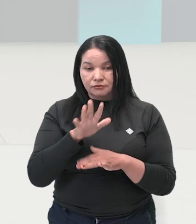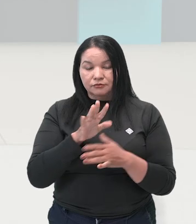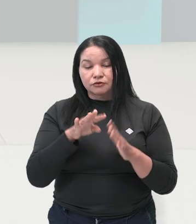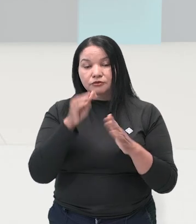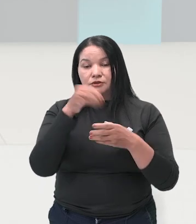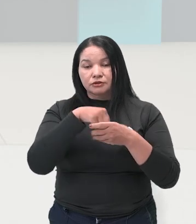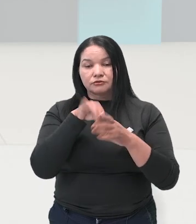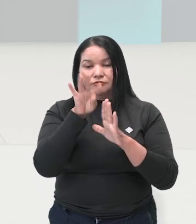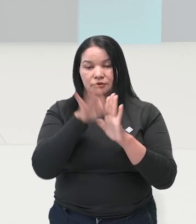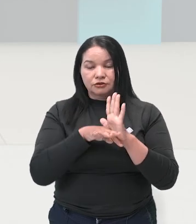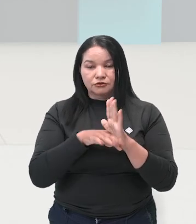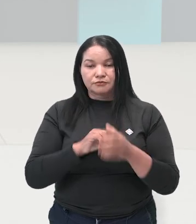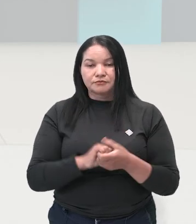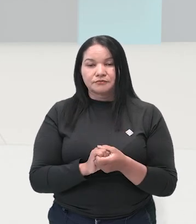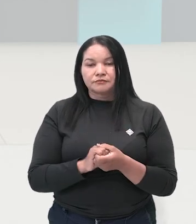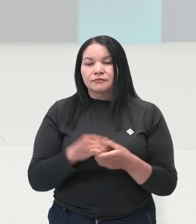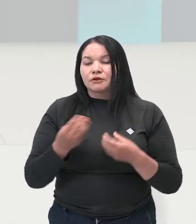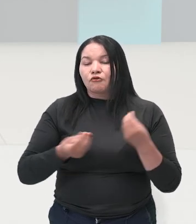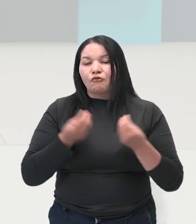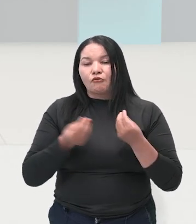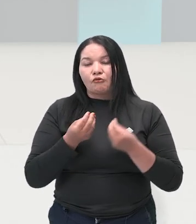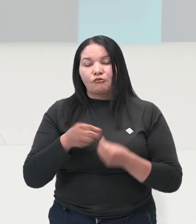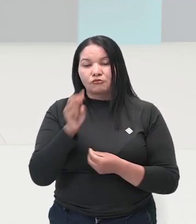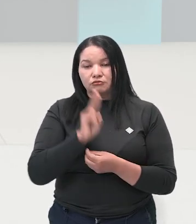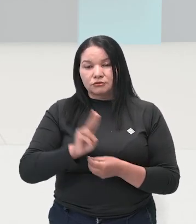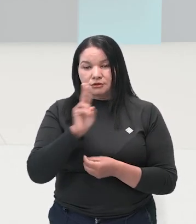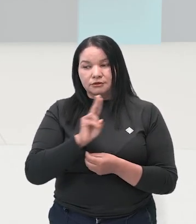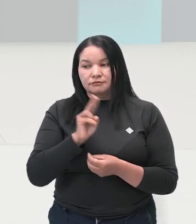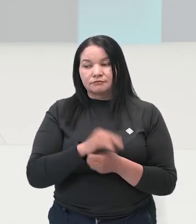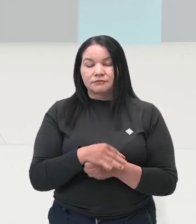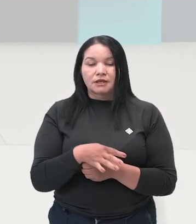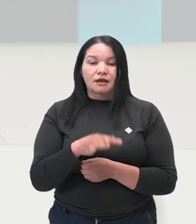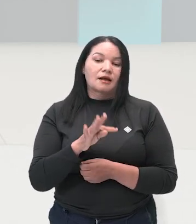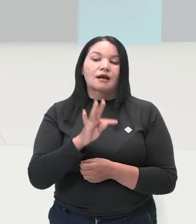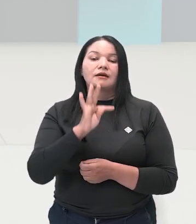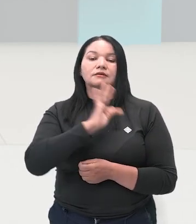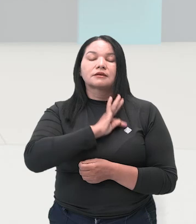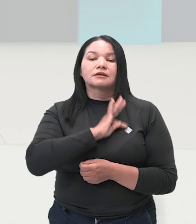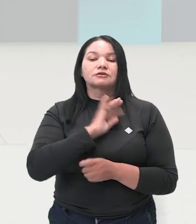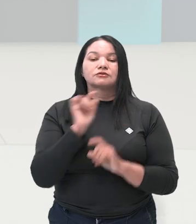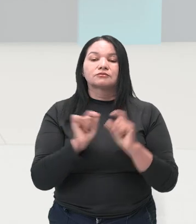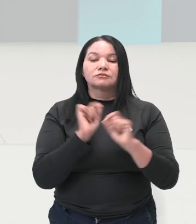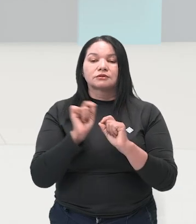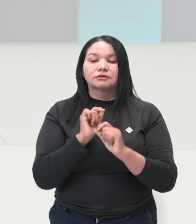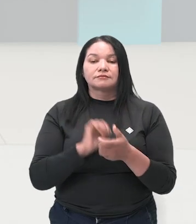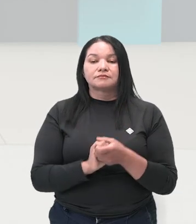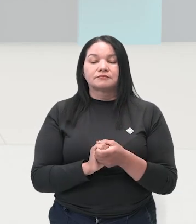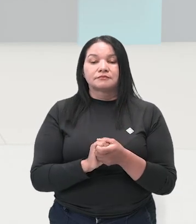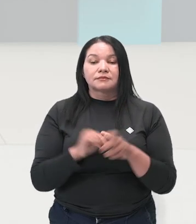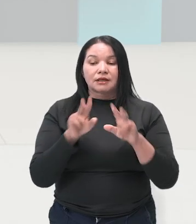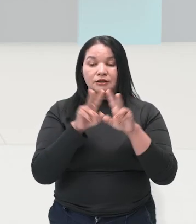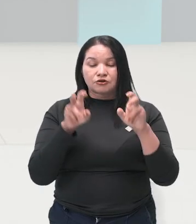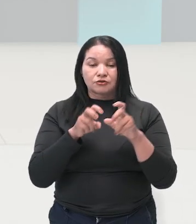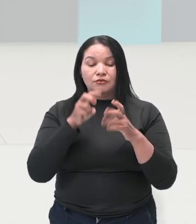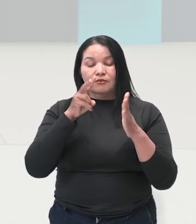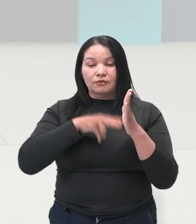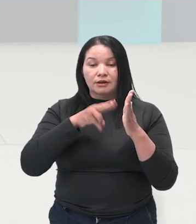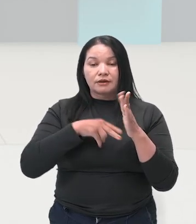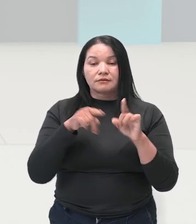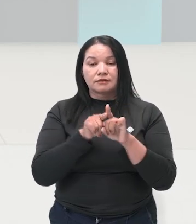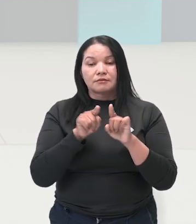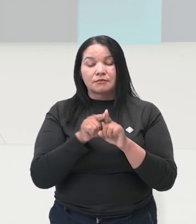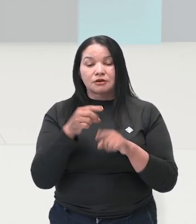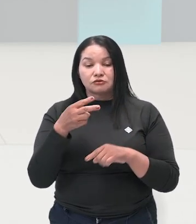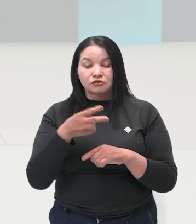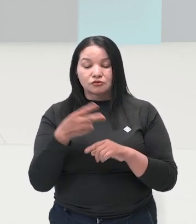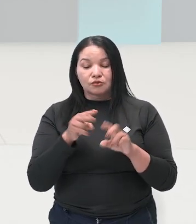vou utilizar? Né? Como é que eu vou usar essa técnica de skimming? Você vai ler título, subtítulo, se